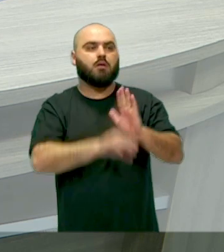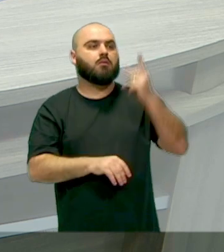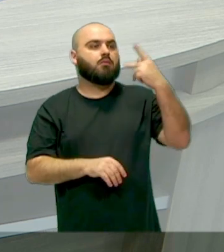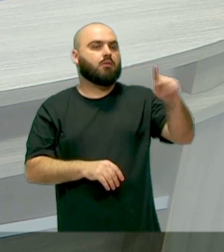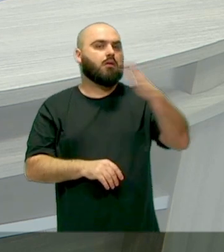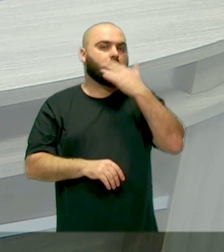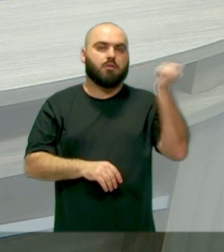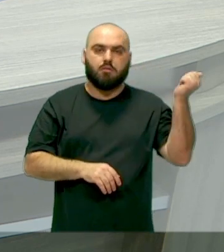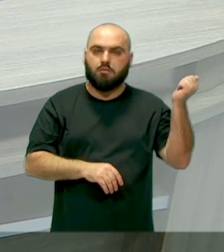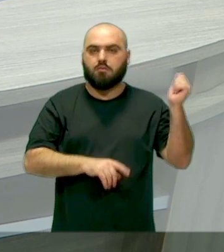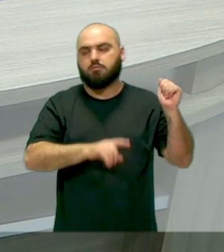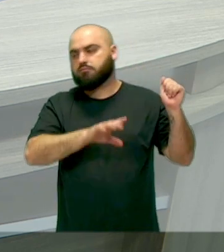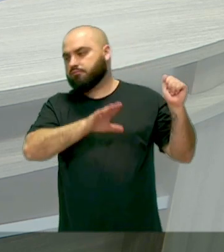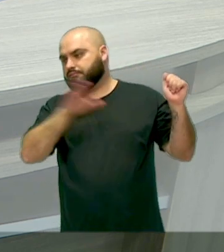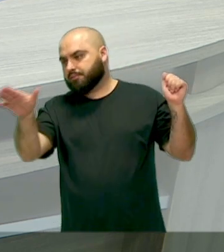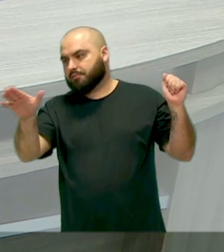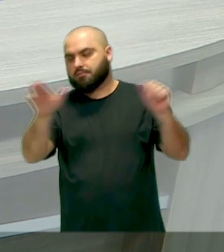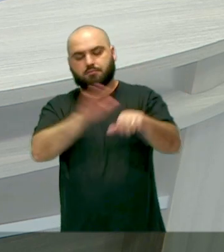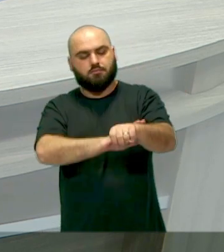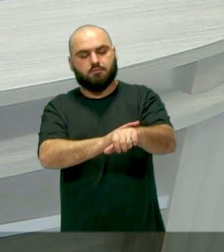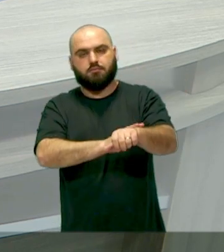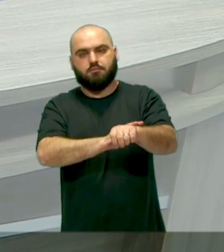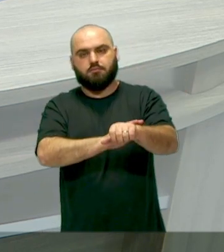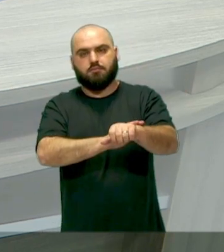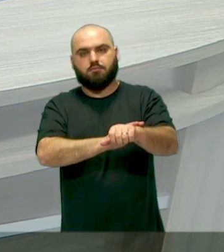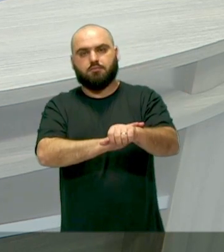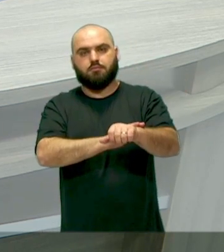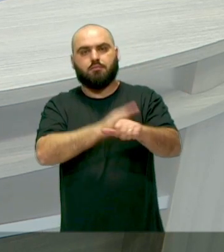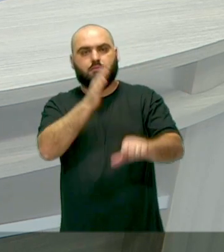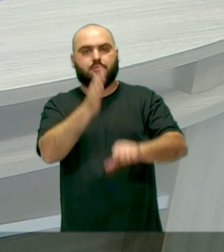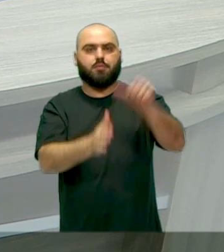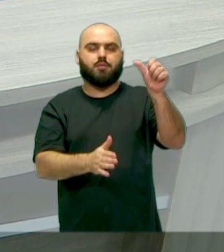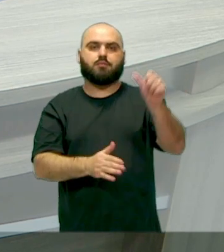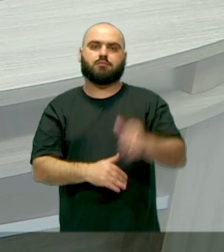dela, a cor da pele dela vem na frente.